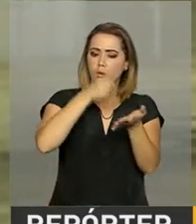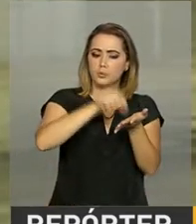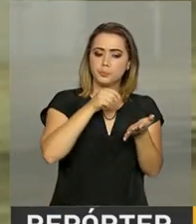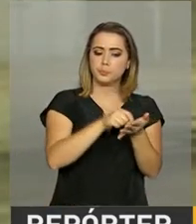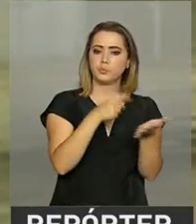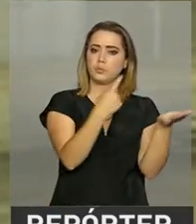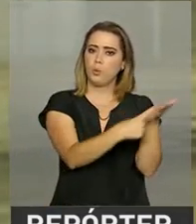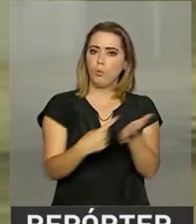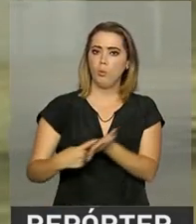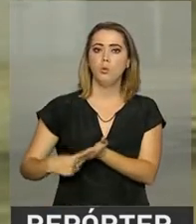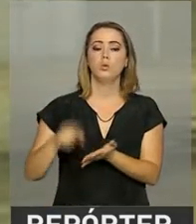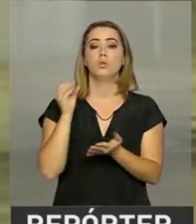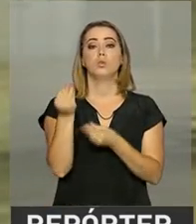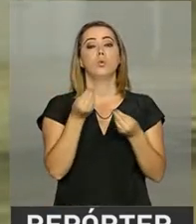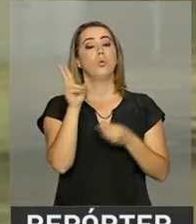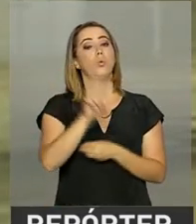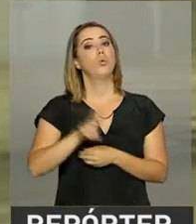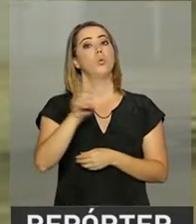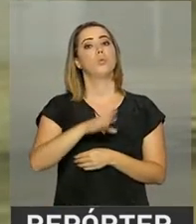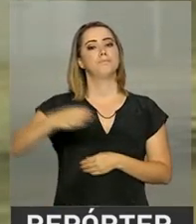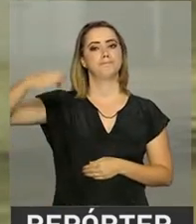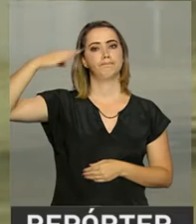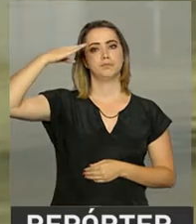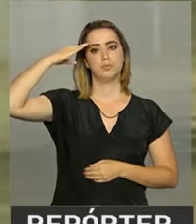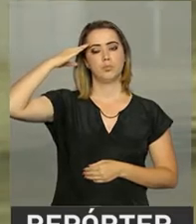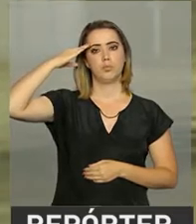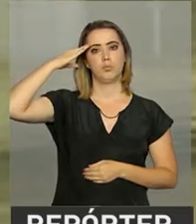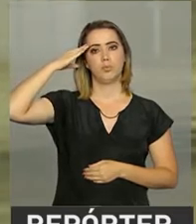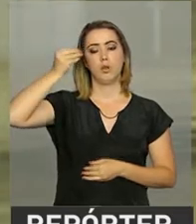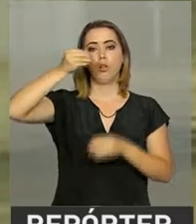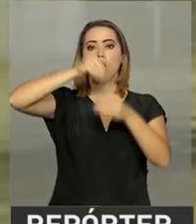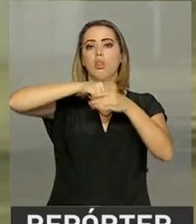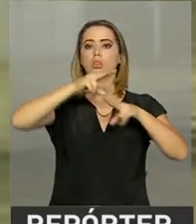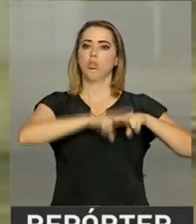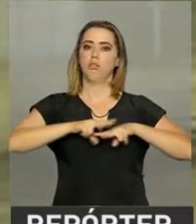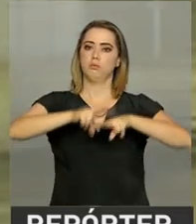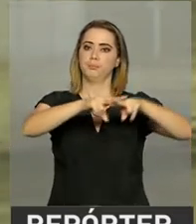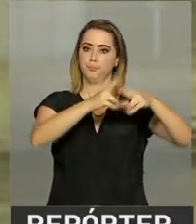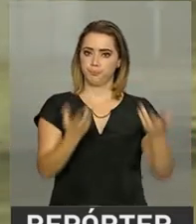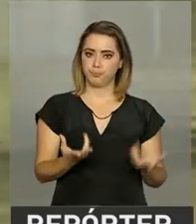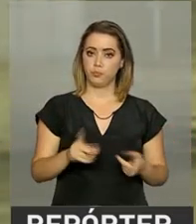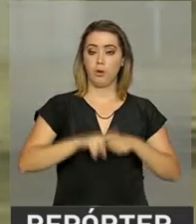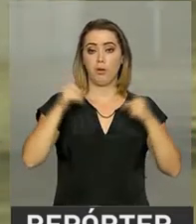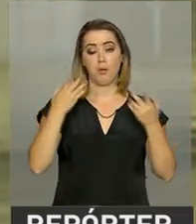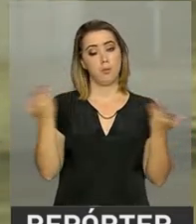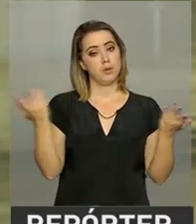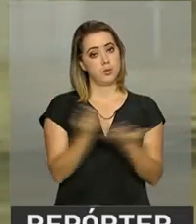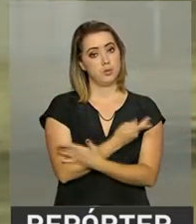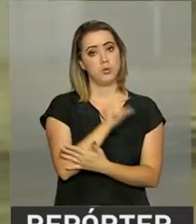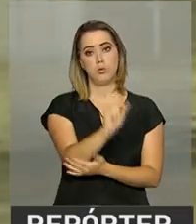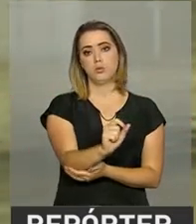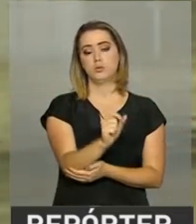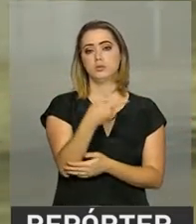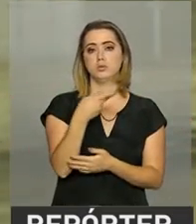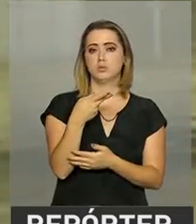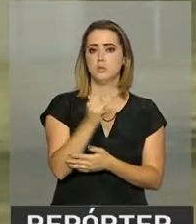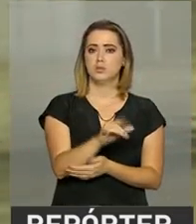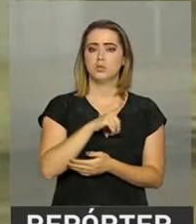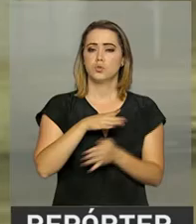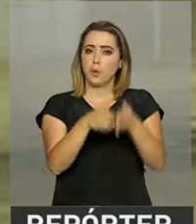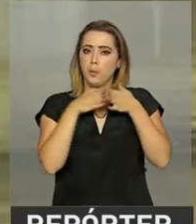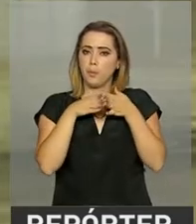termo de compromisso sobre o uso das Forças Armadas nos presídios estaduais. Mas isso só vai ocorrer quando houver um